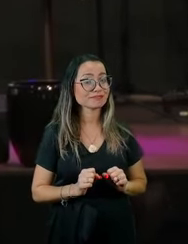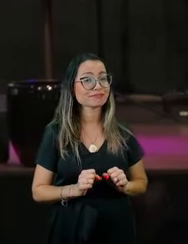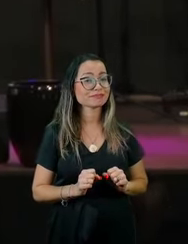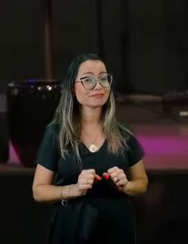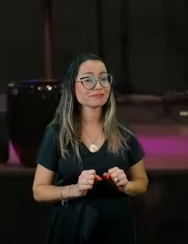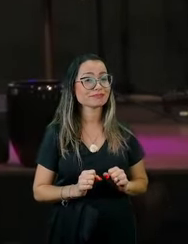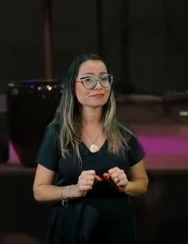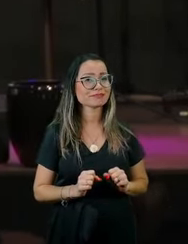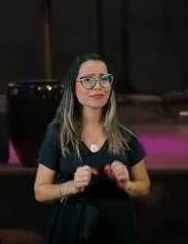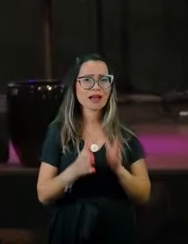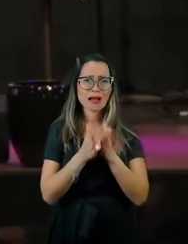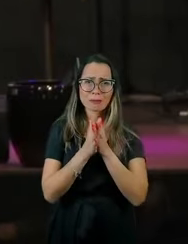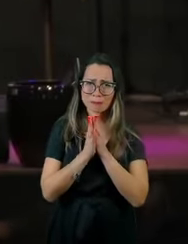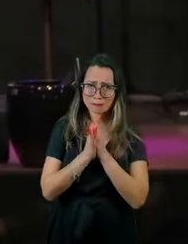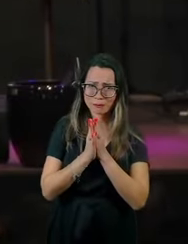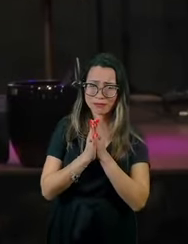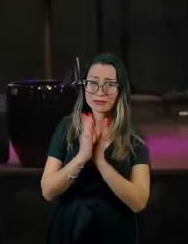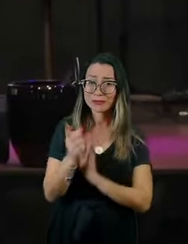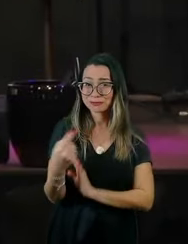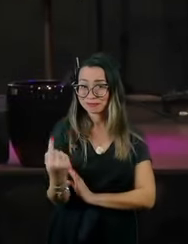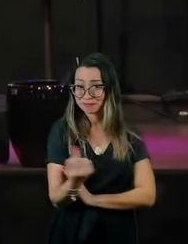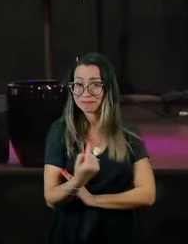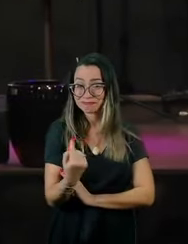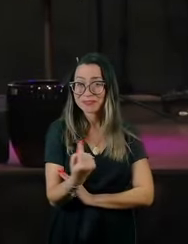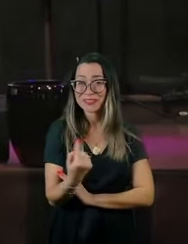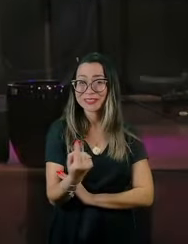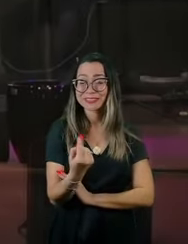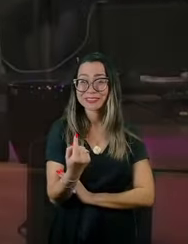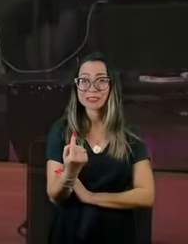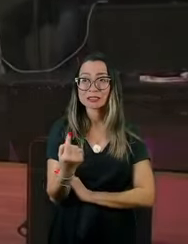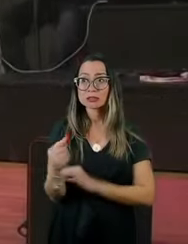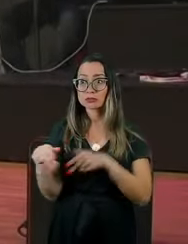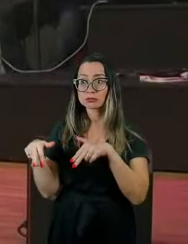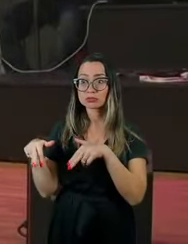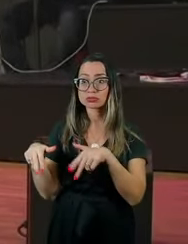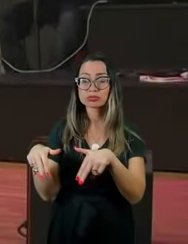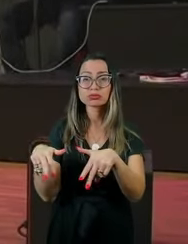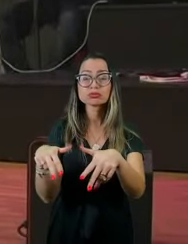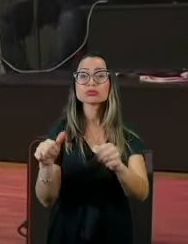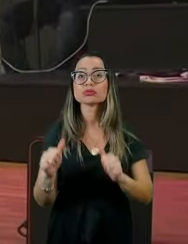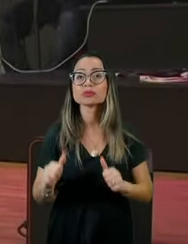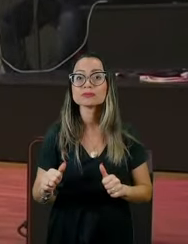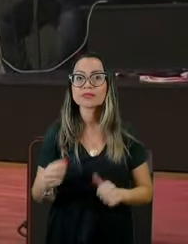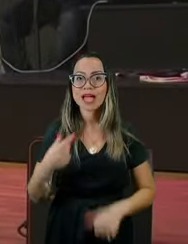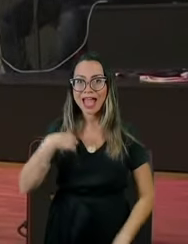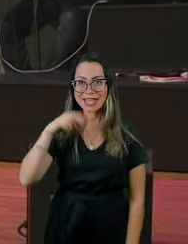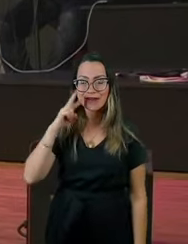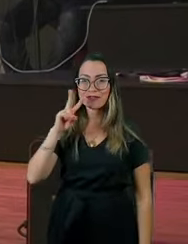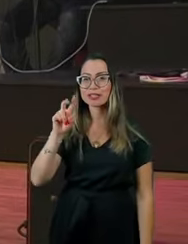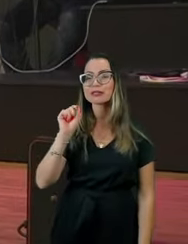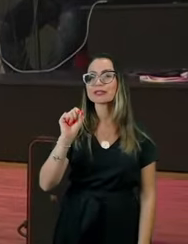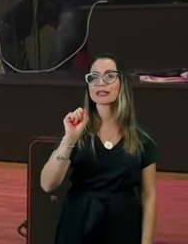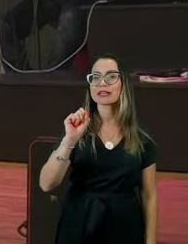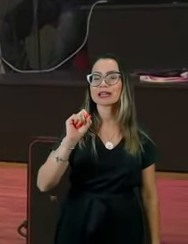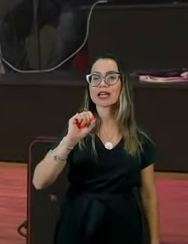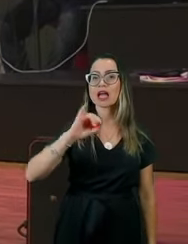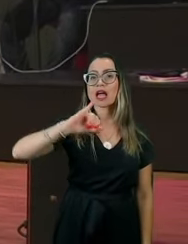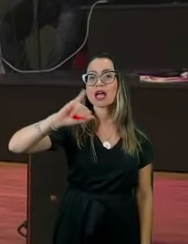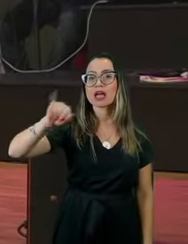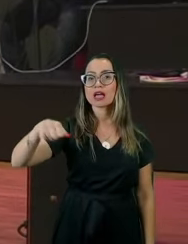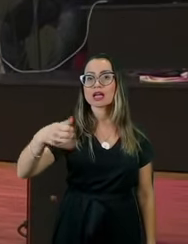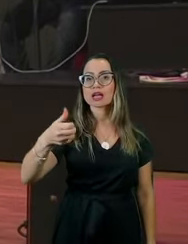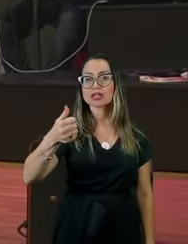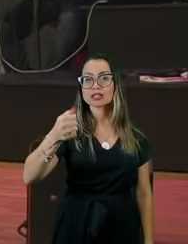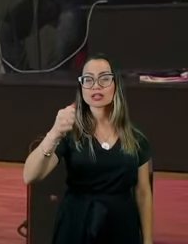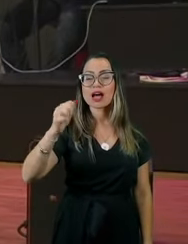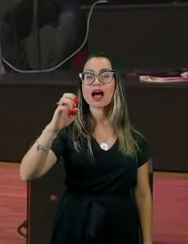Não, por favor, nós andamos juntos. E aí eu vejo Jael e Débora. Uma mulher